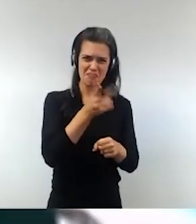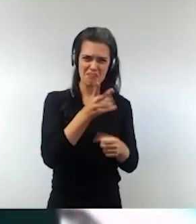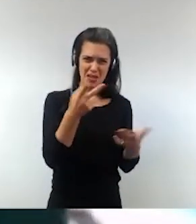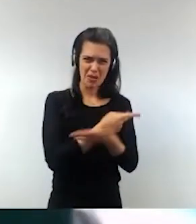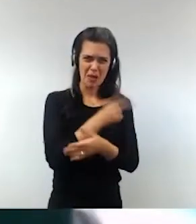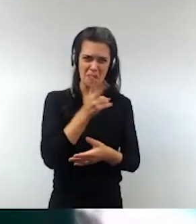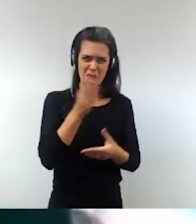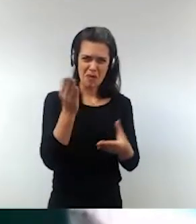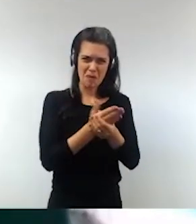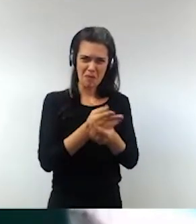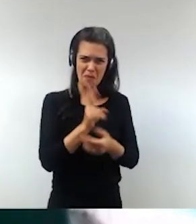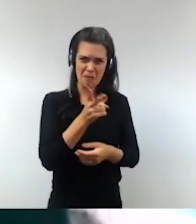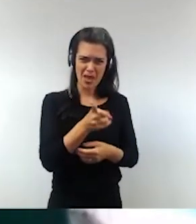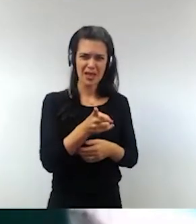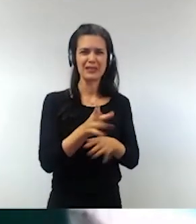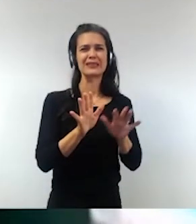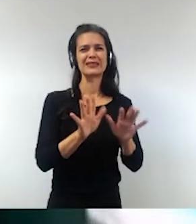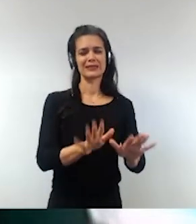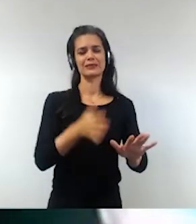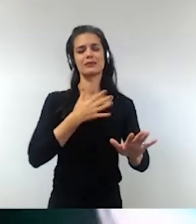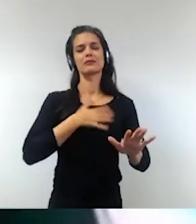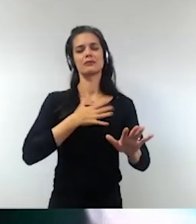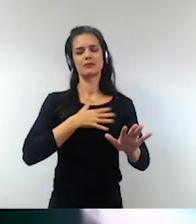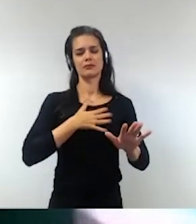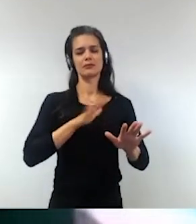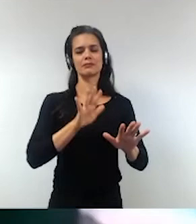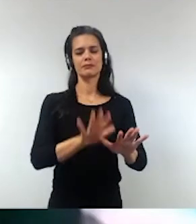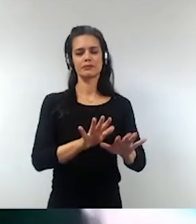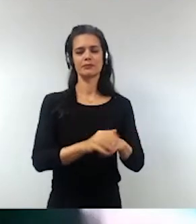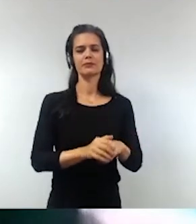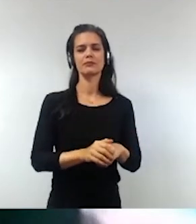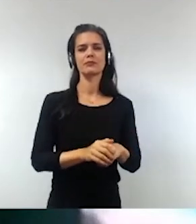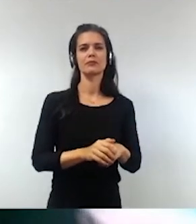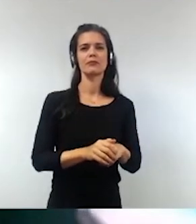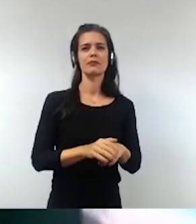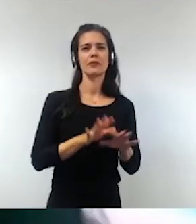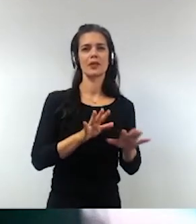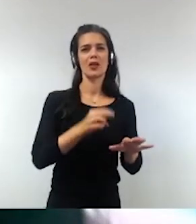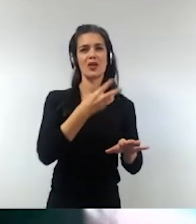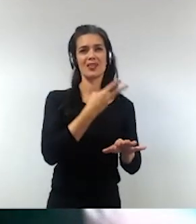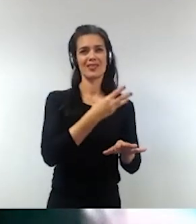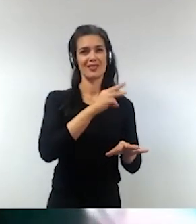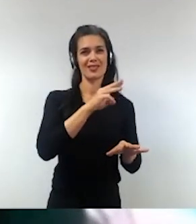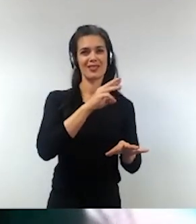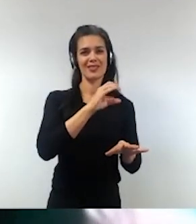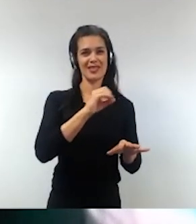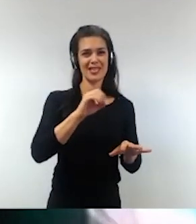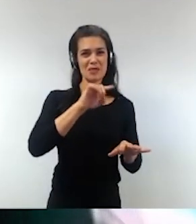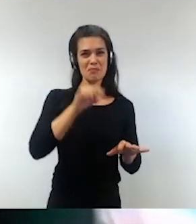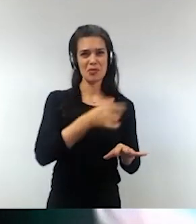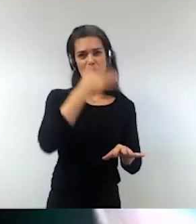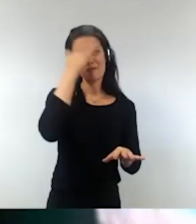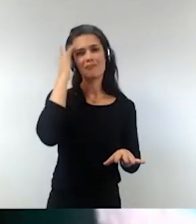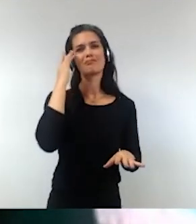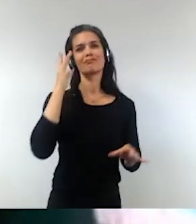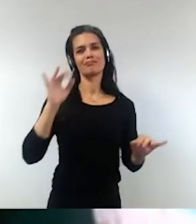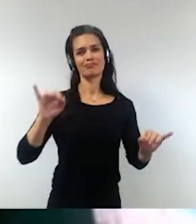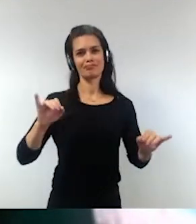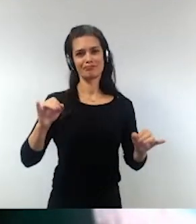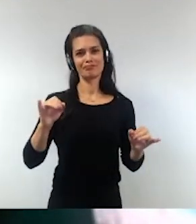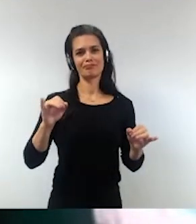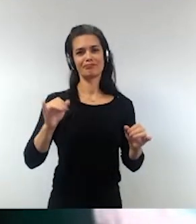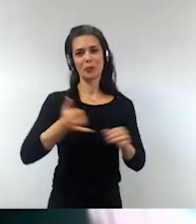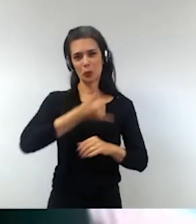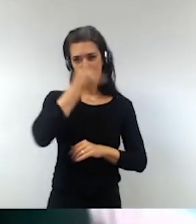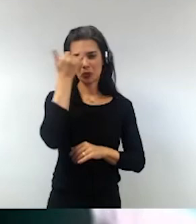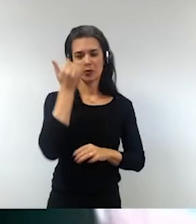caso. Do problema também, né? São mais de 300 mil famílias afetadas no país. Esse